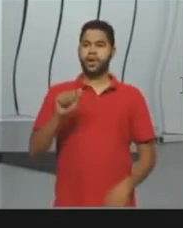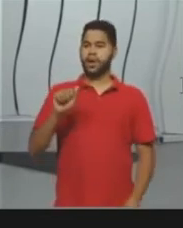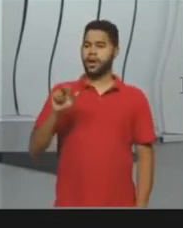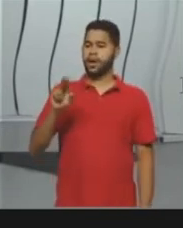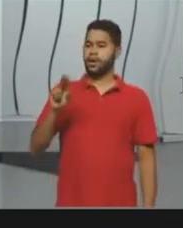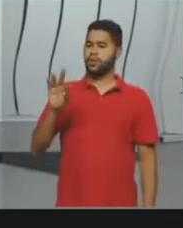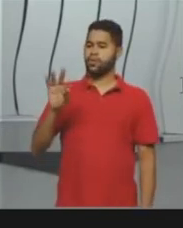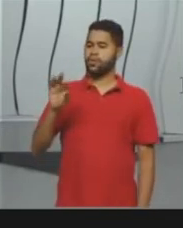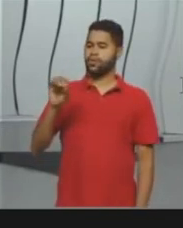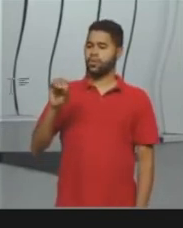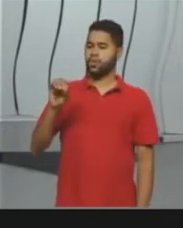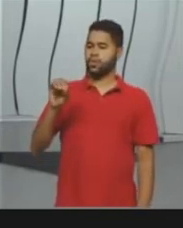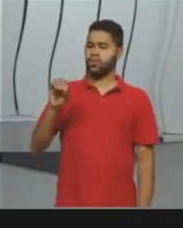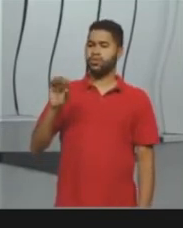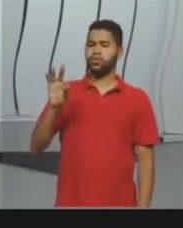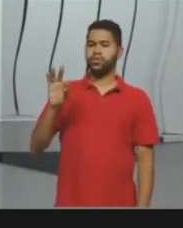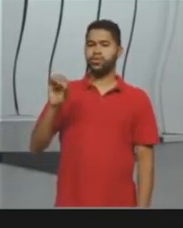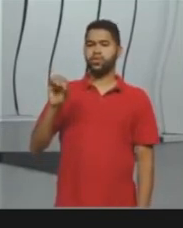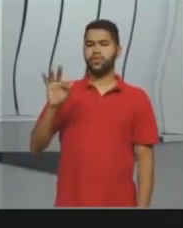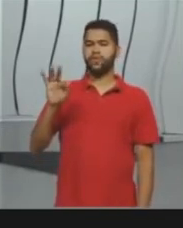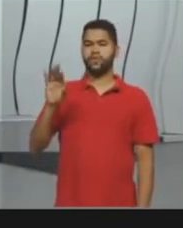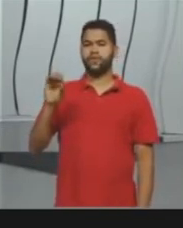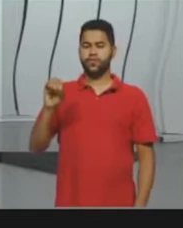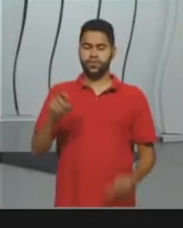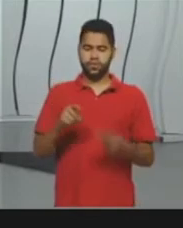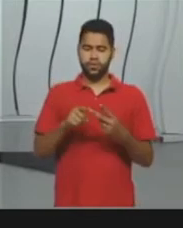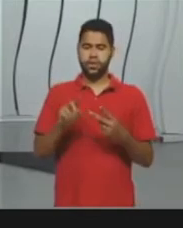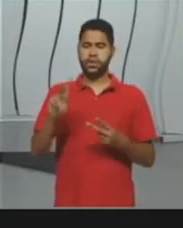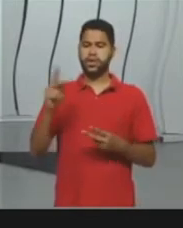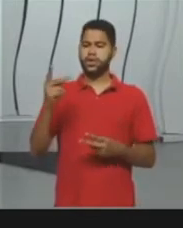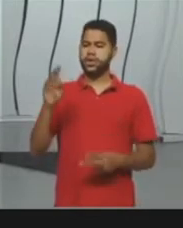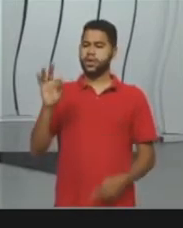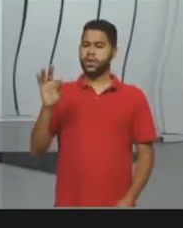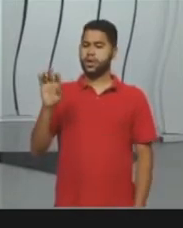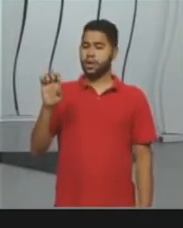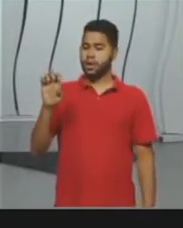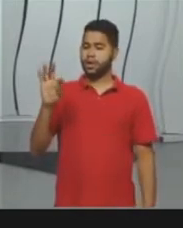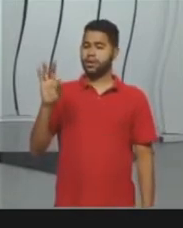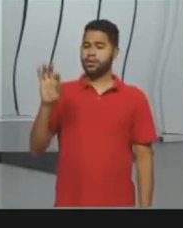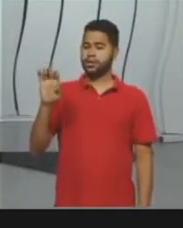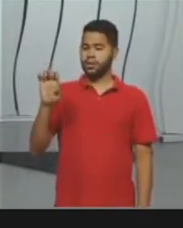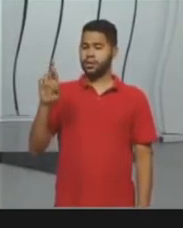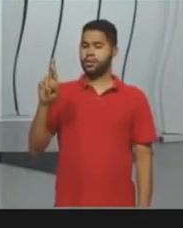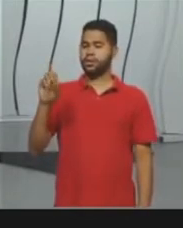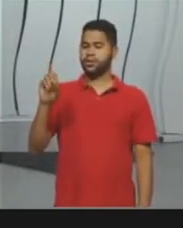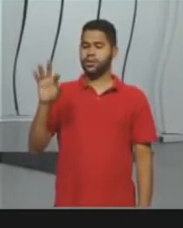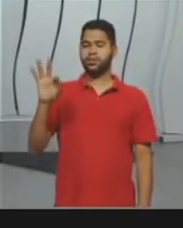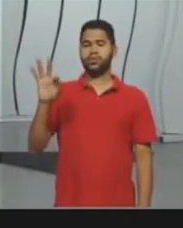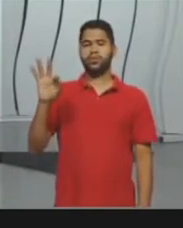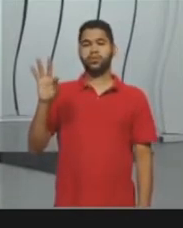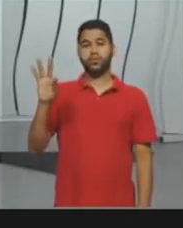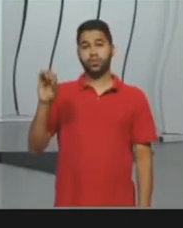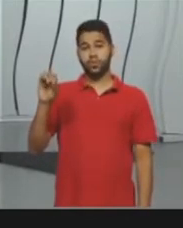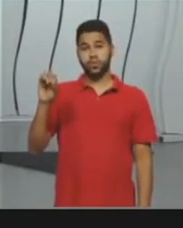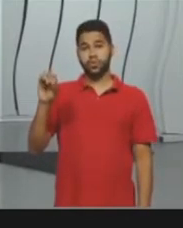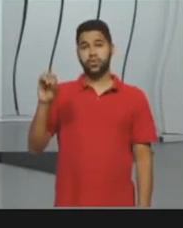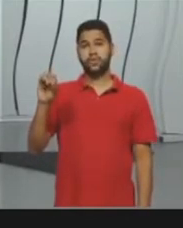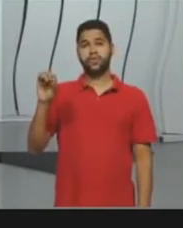autótrofos e organismos heterótrofos. Vamos ver cada um desses critérios.